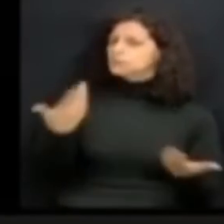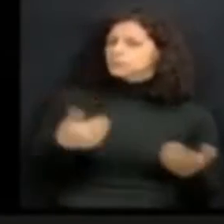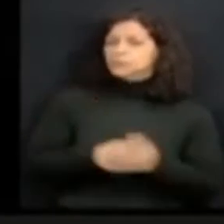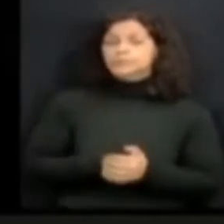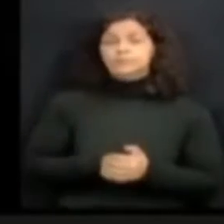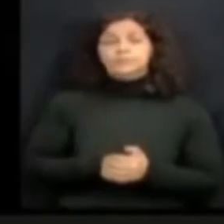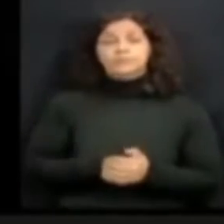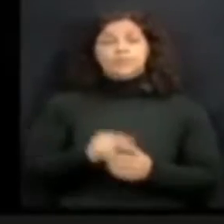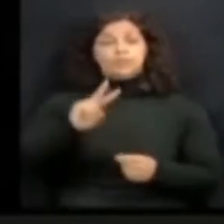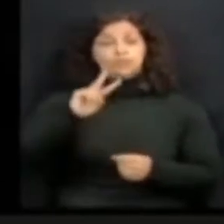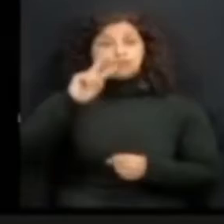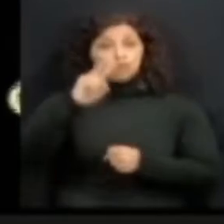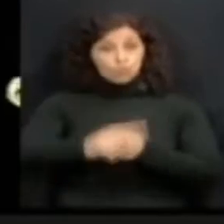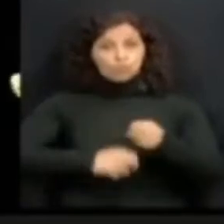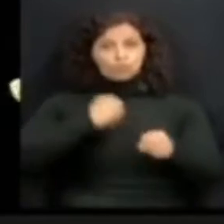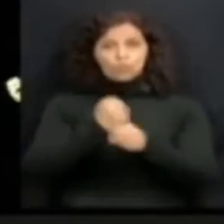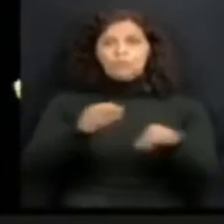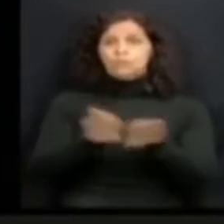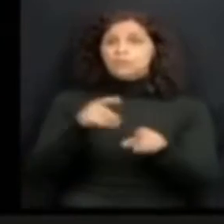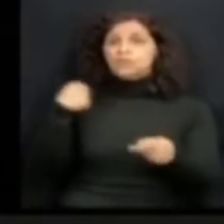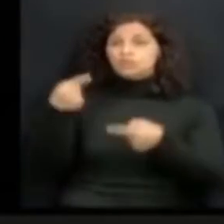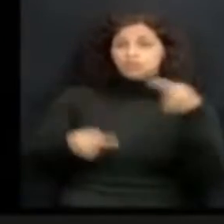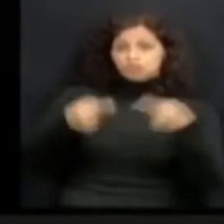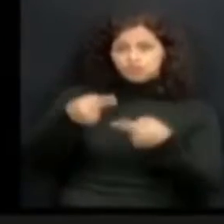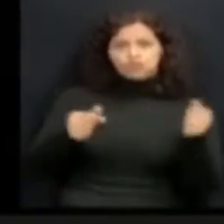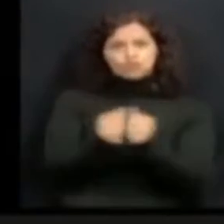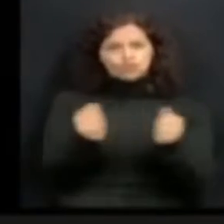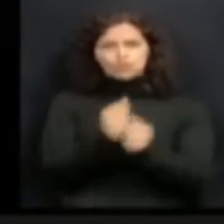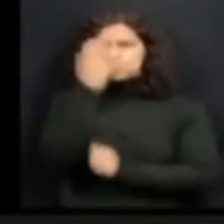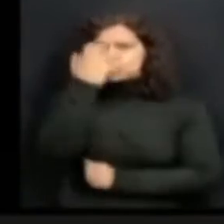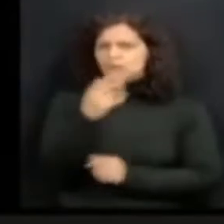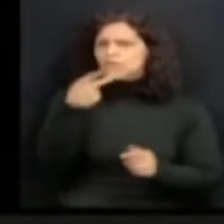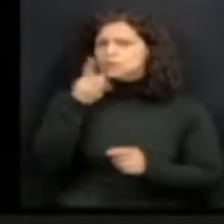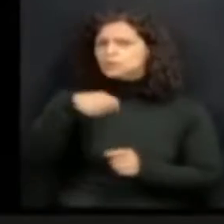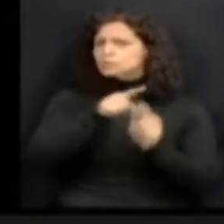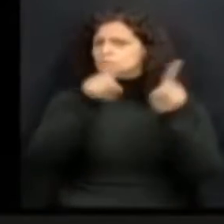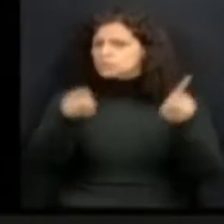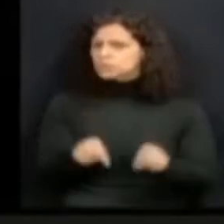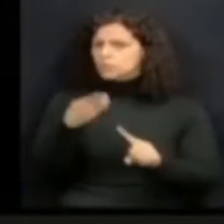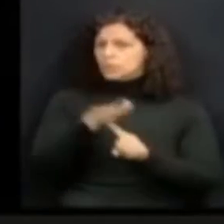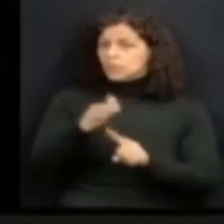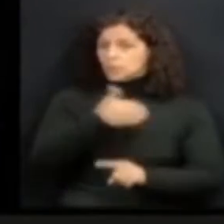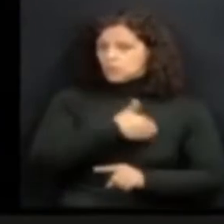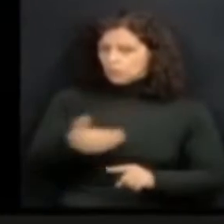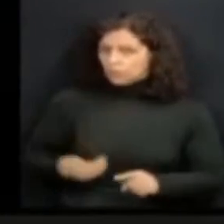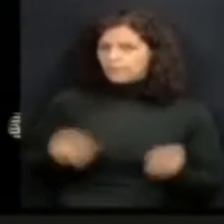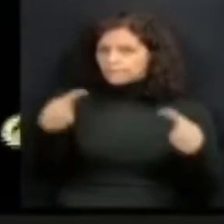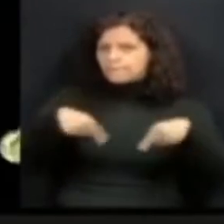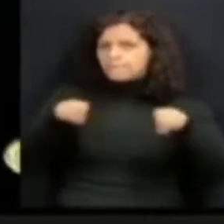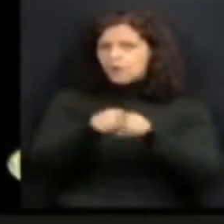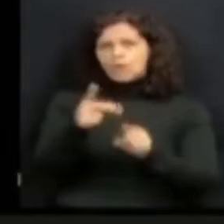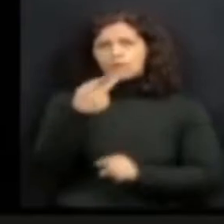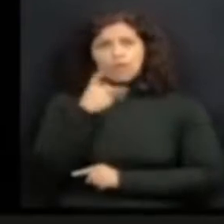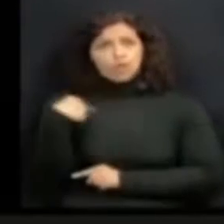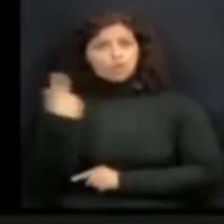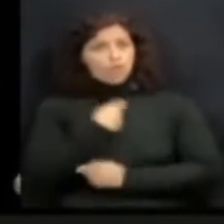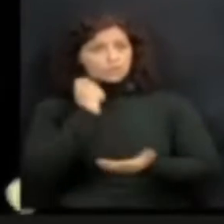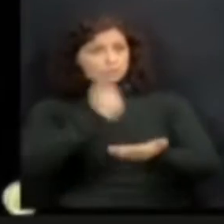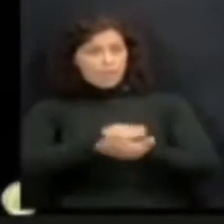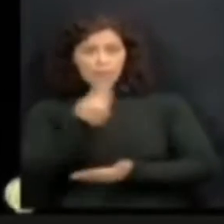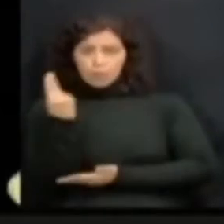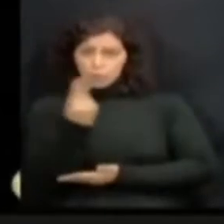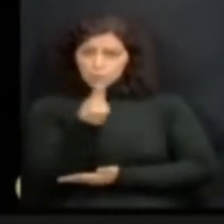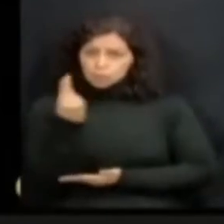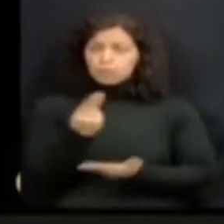segundo ano, entramos num debate muito sério, principalmente na questão do servidor. O governo reafirmava que não tinha condições de